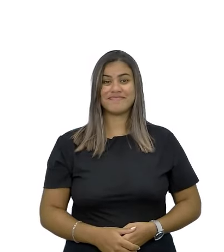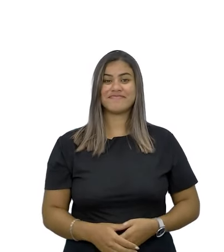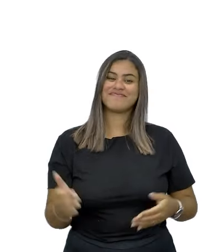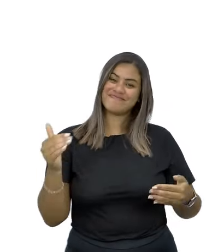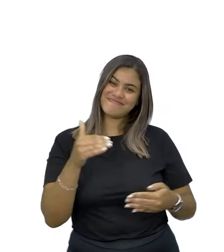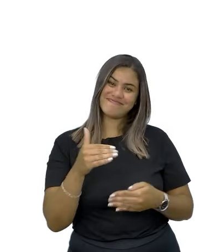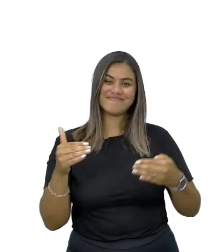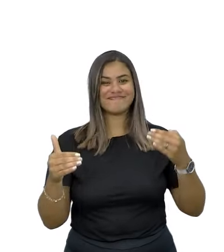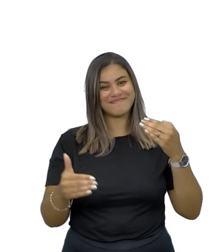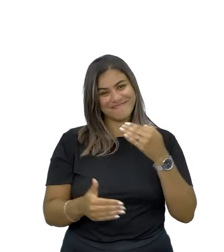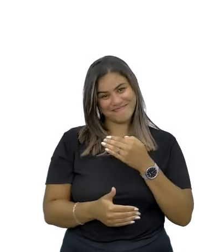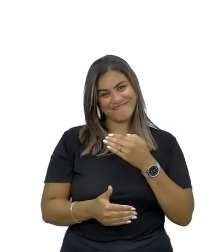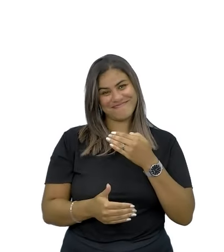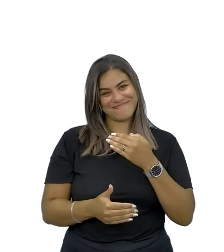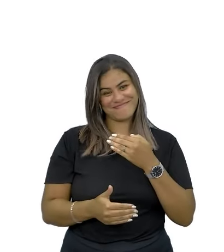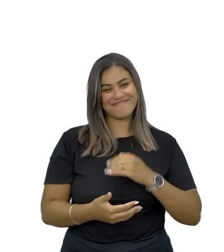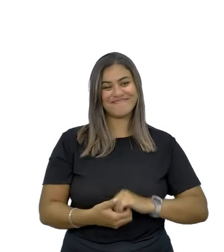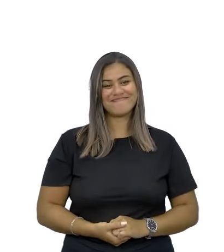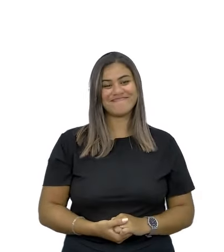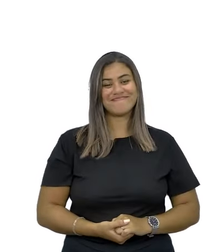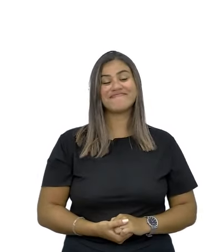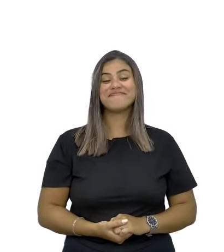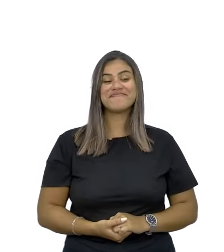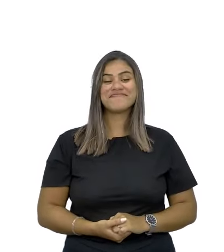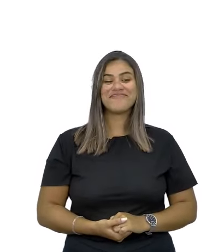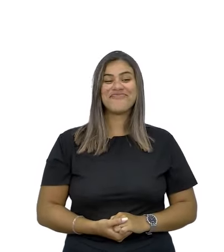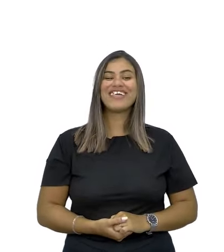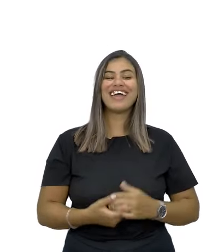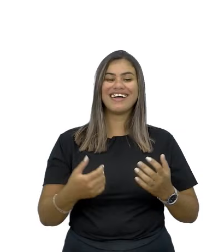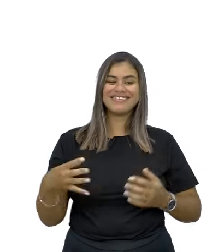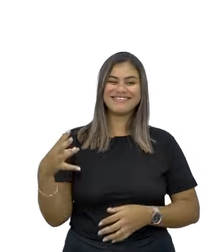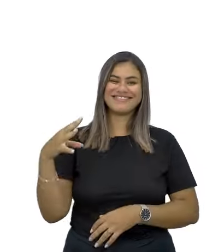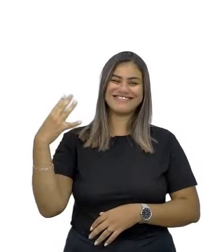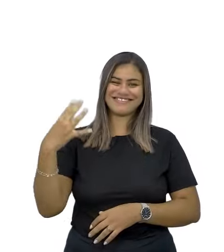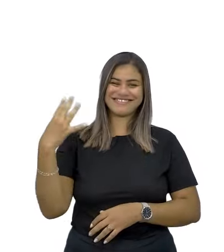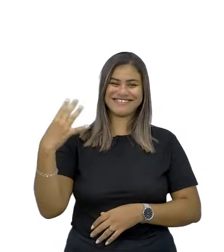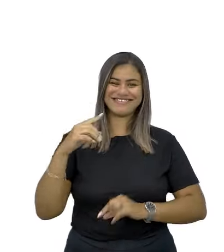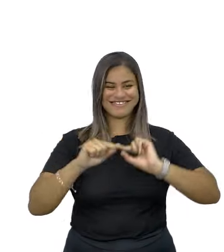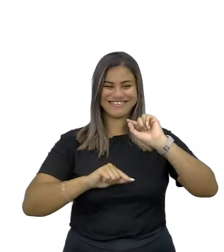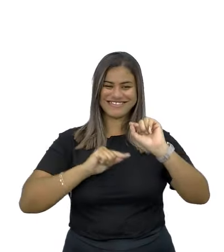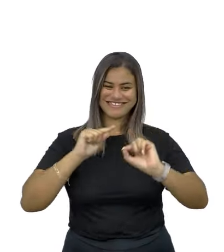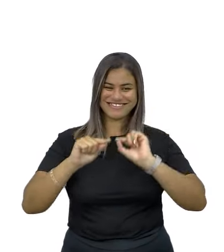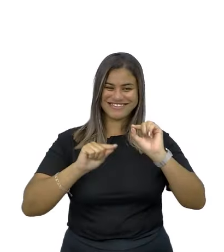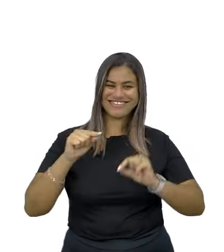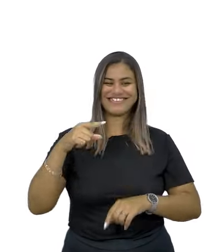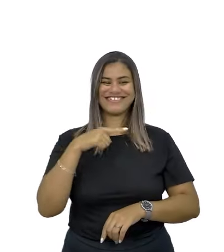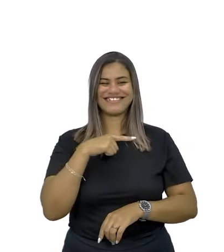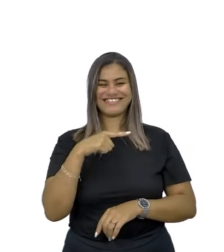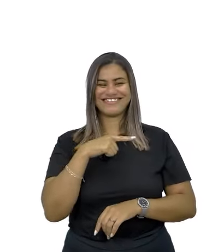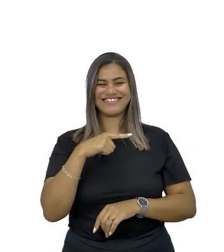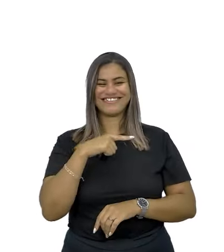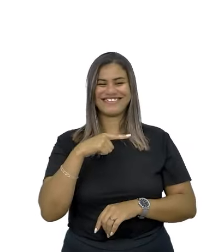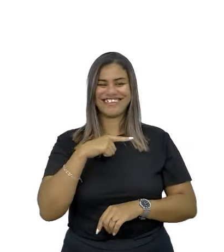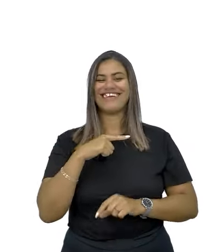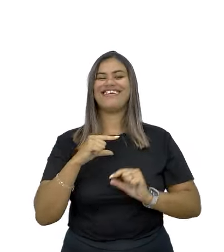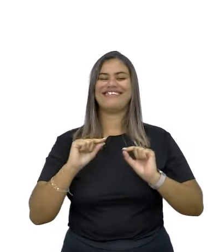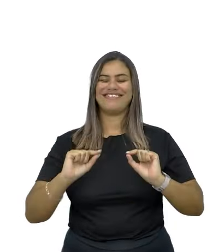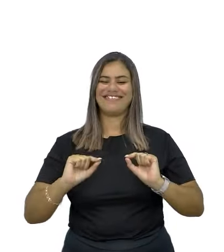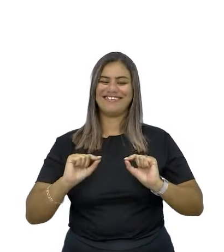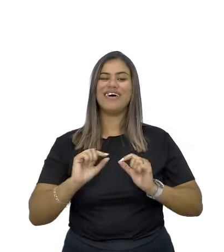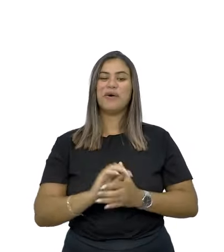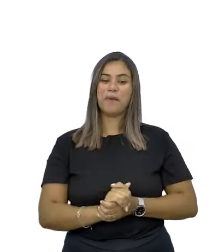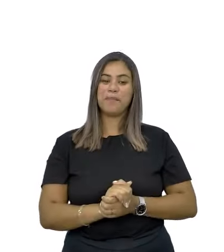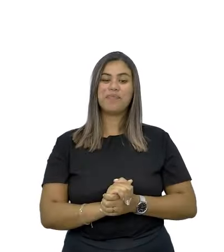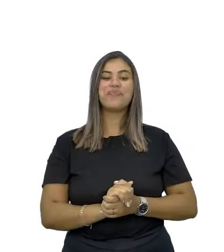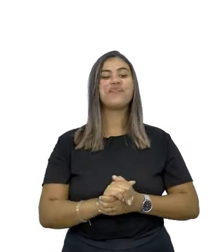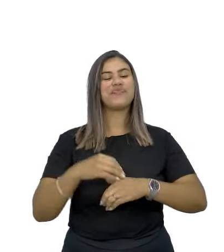próximo slide, por favor. No quarto momento, né, aí a definição de indicadores para orientar